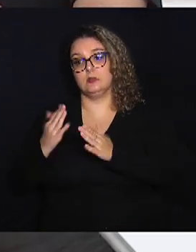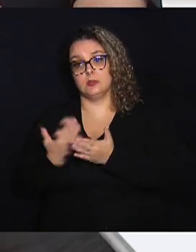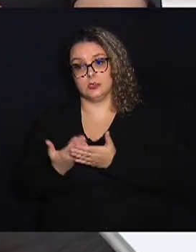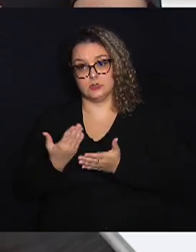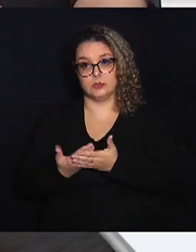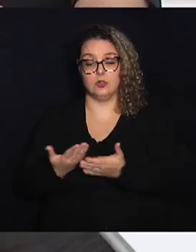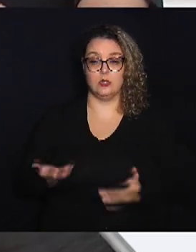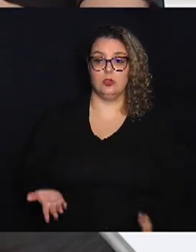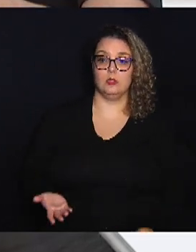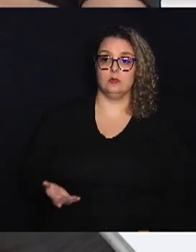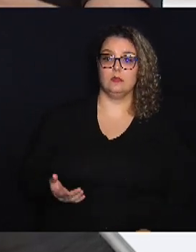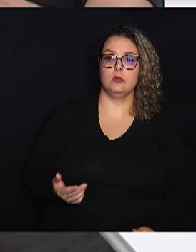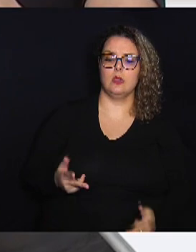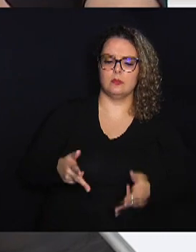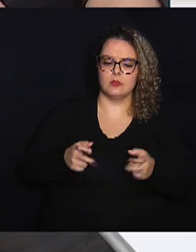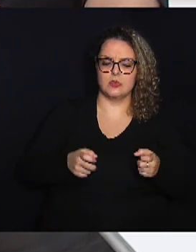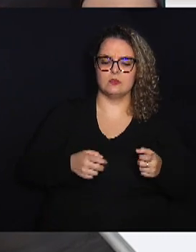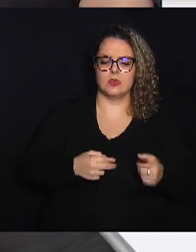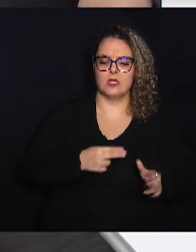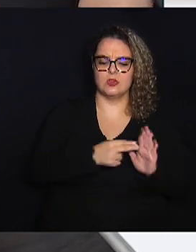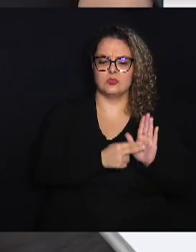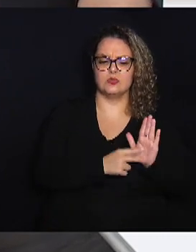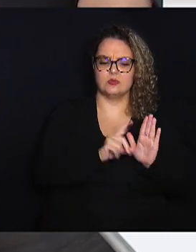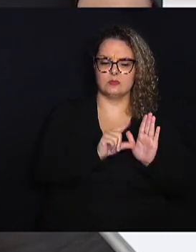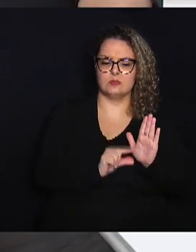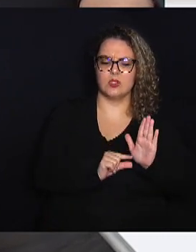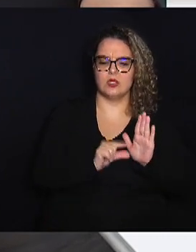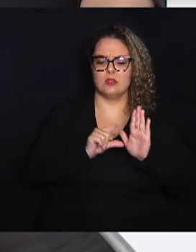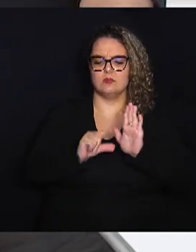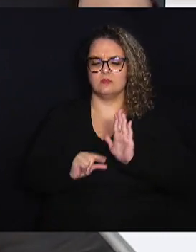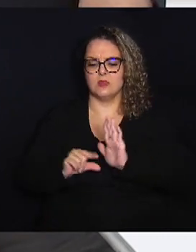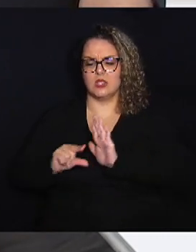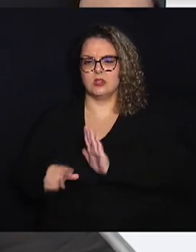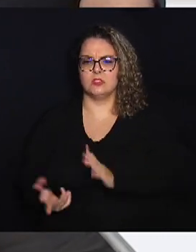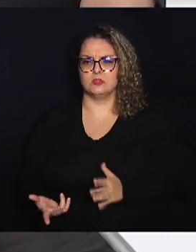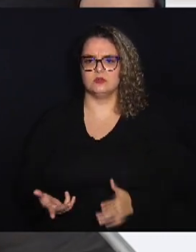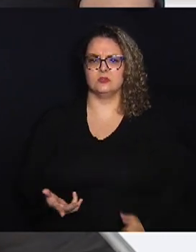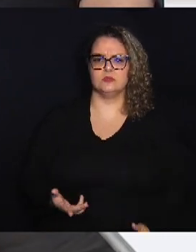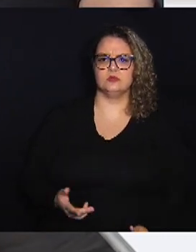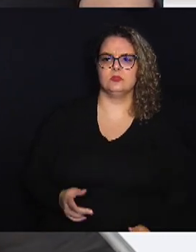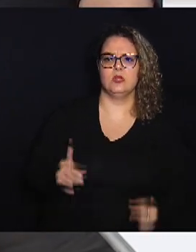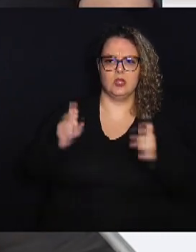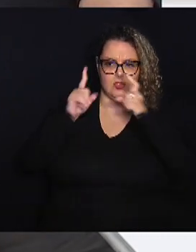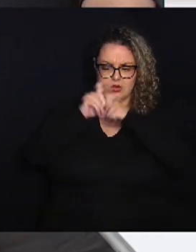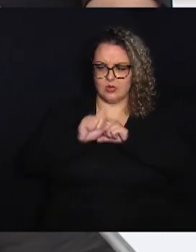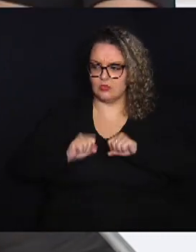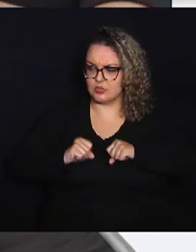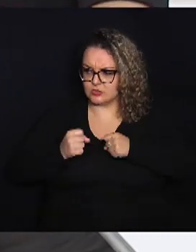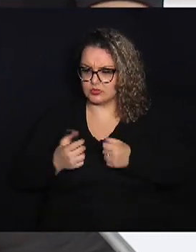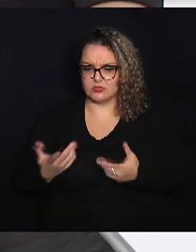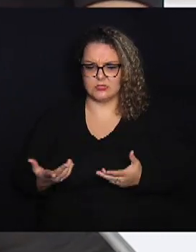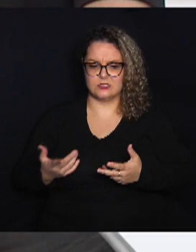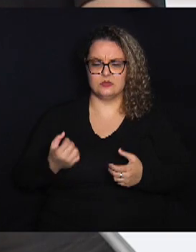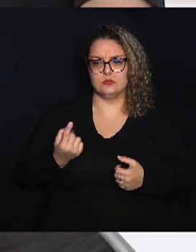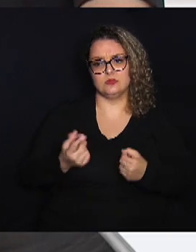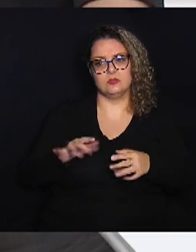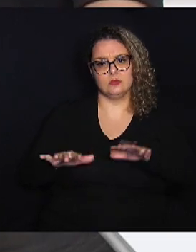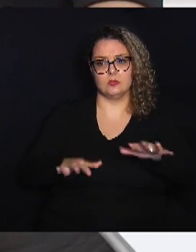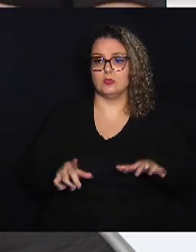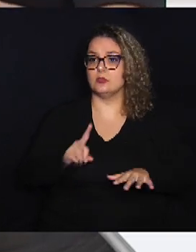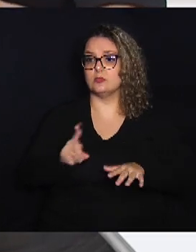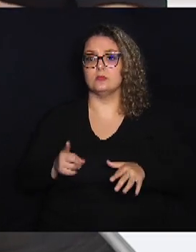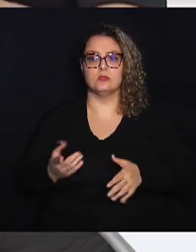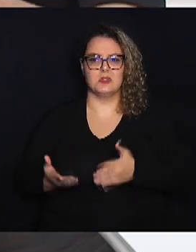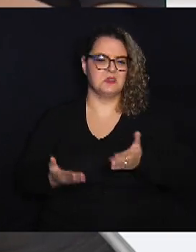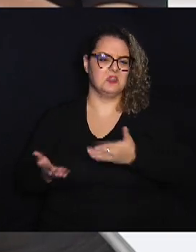uma linearidade de notas mais baixas, uma repetição no discurso de dificuldade em alguma área, não é tratar aquilo com